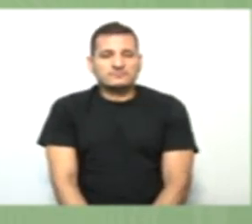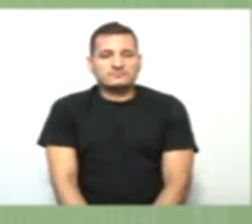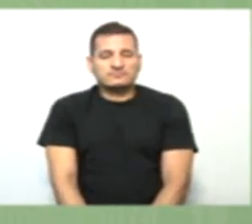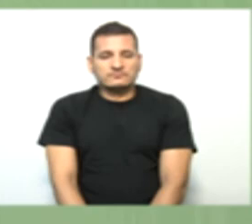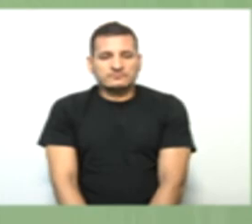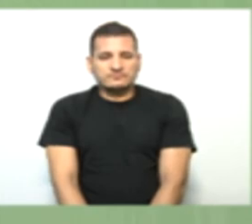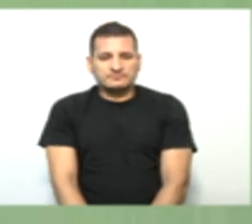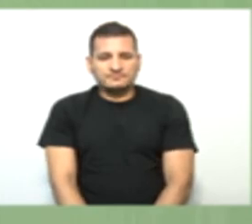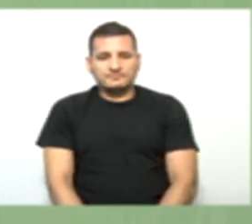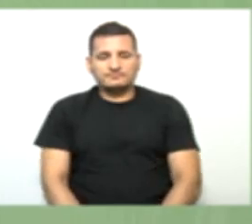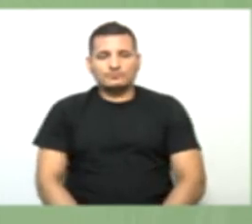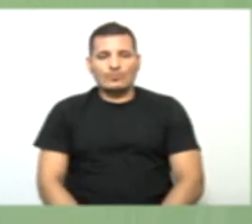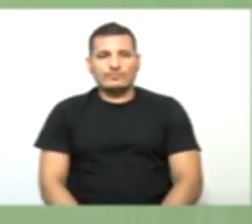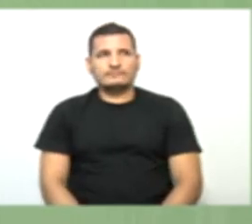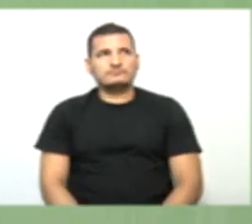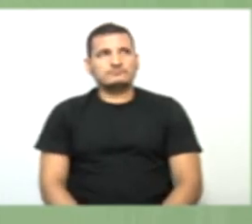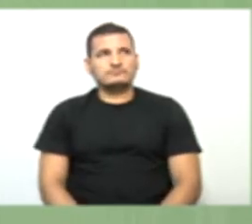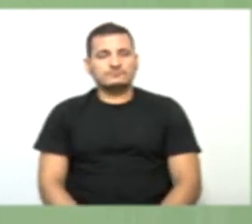Aqui para ficar mais.